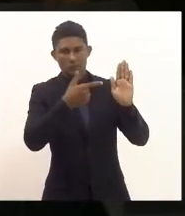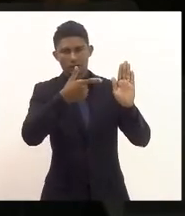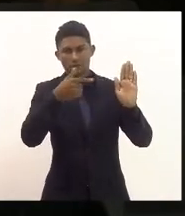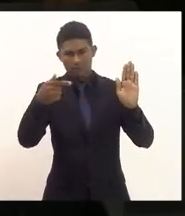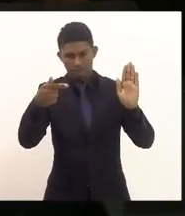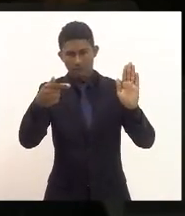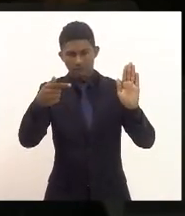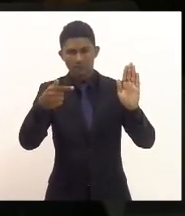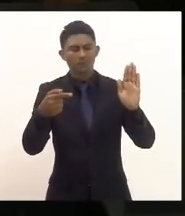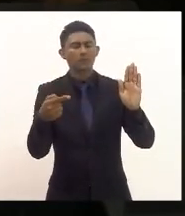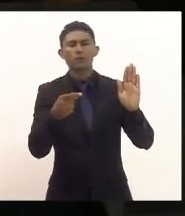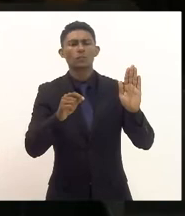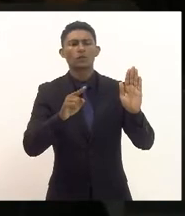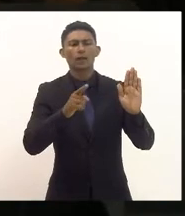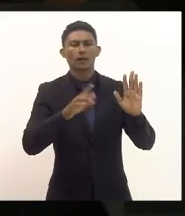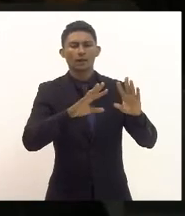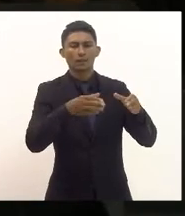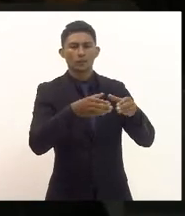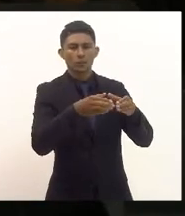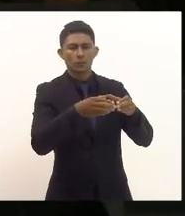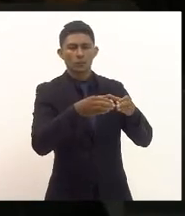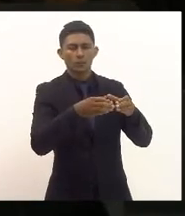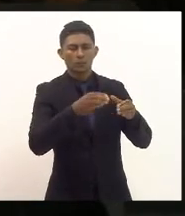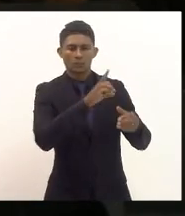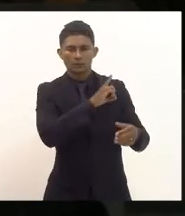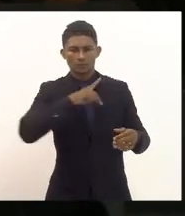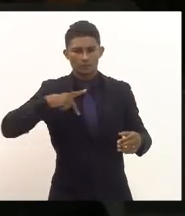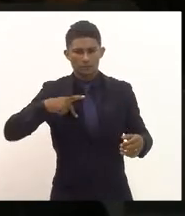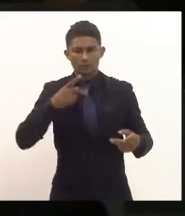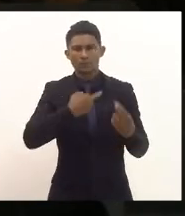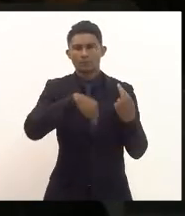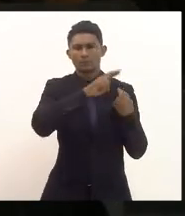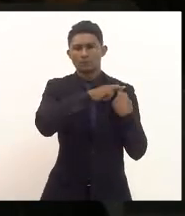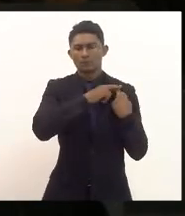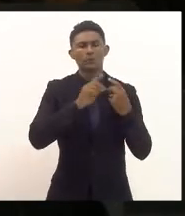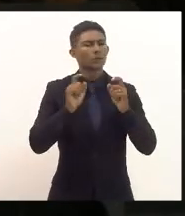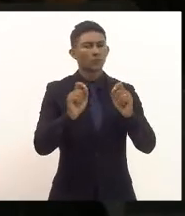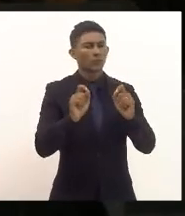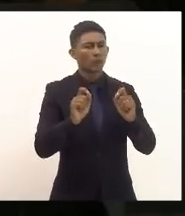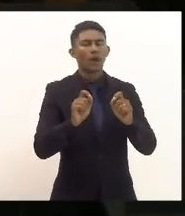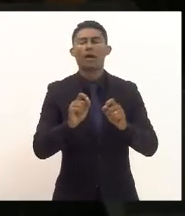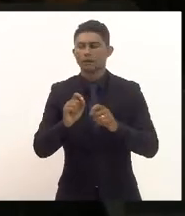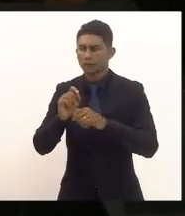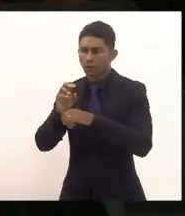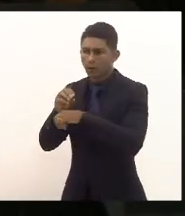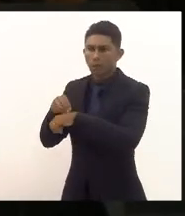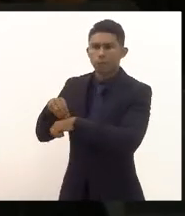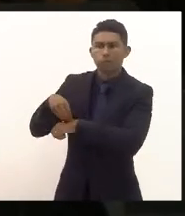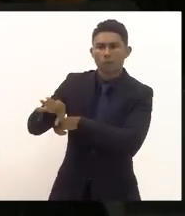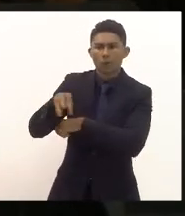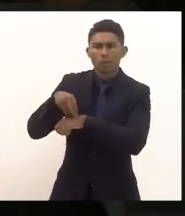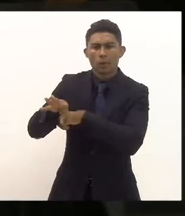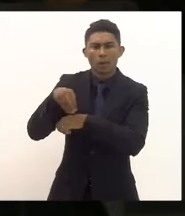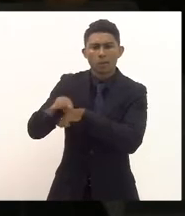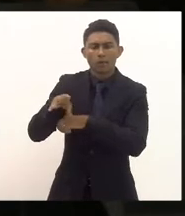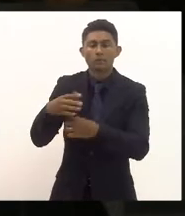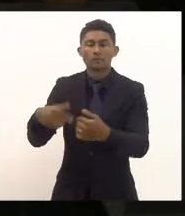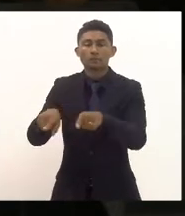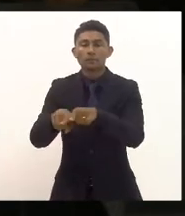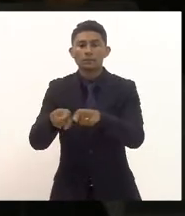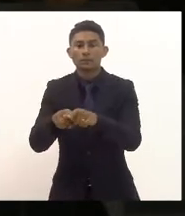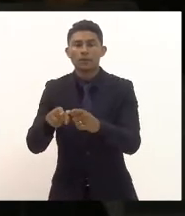tem como função da Defensoria expedir recomendações receber analisar